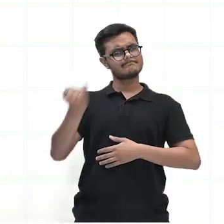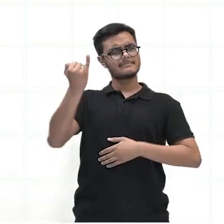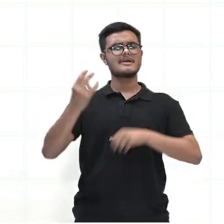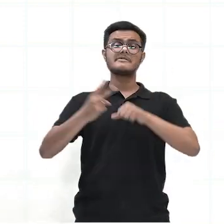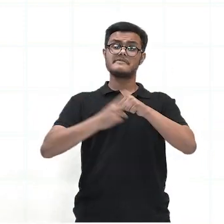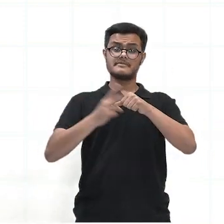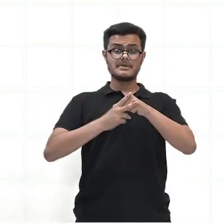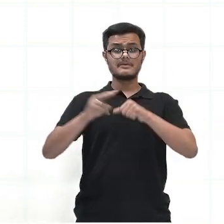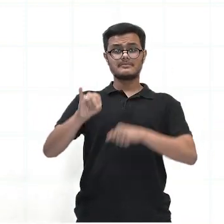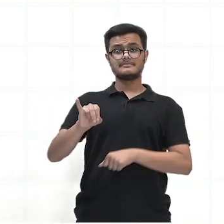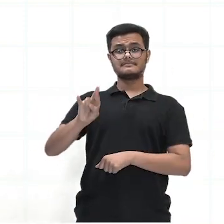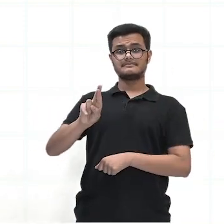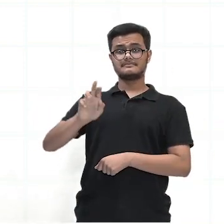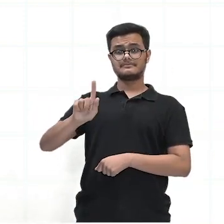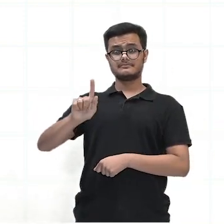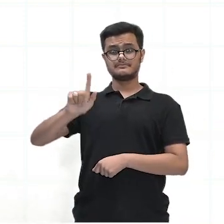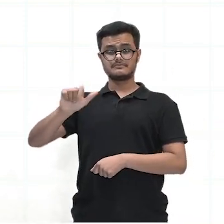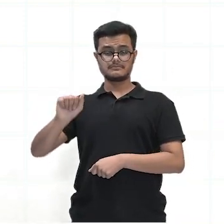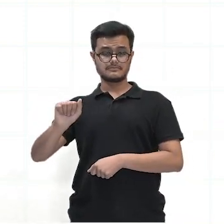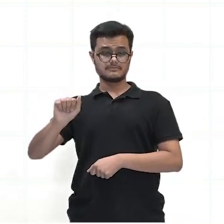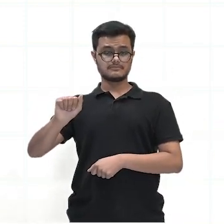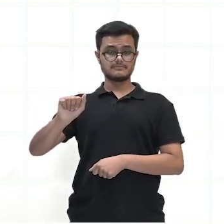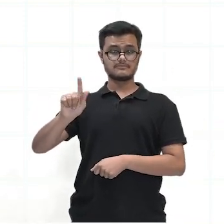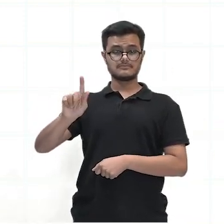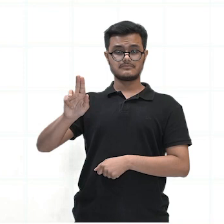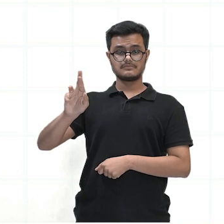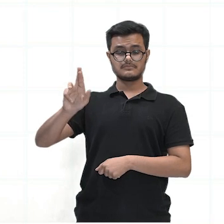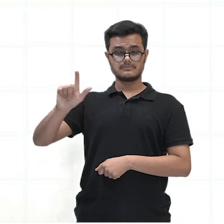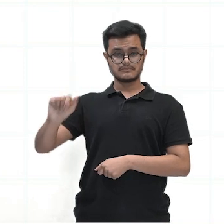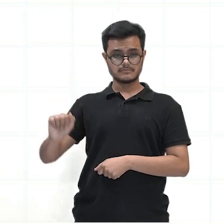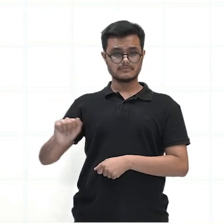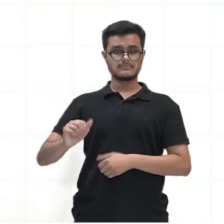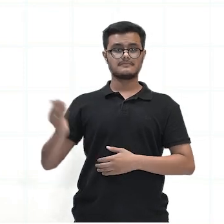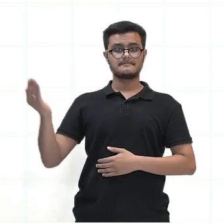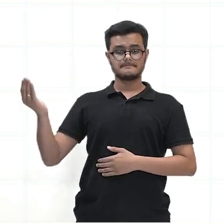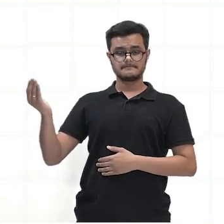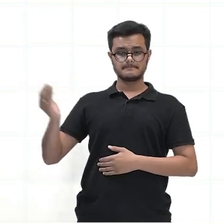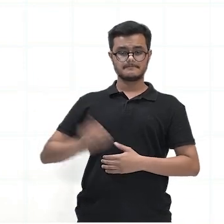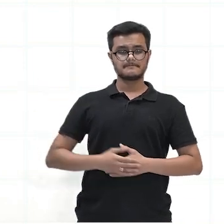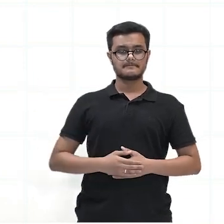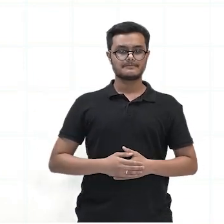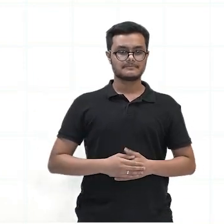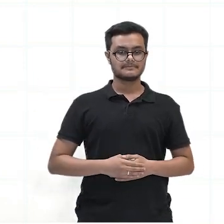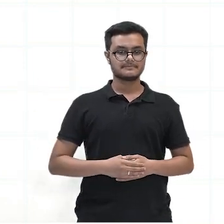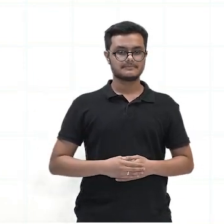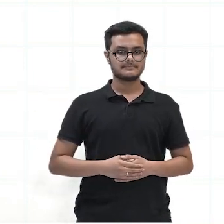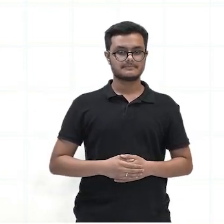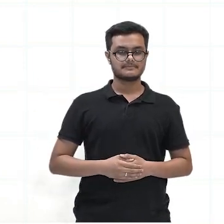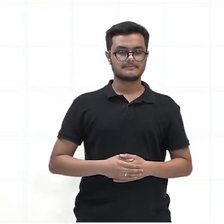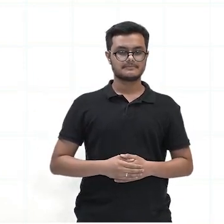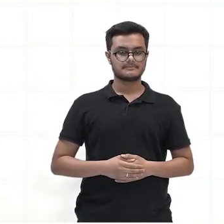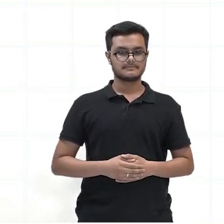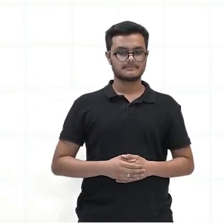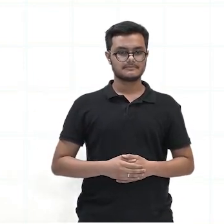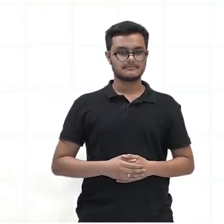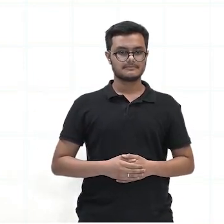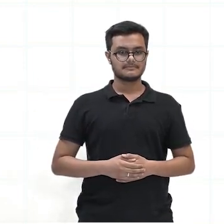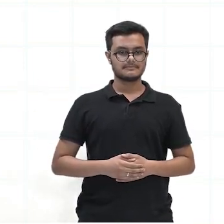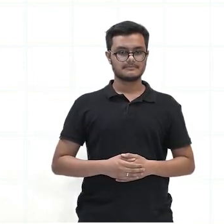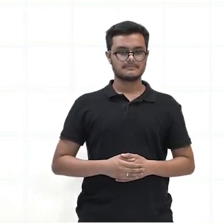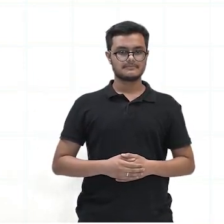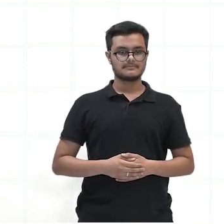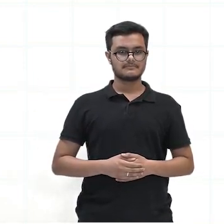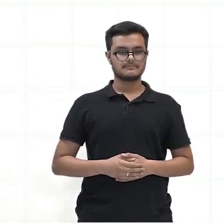irregulares. Então, o verbo run, que é o verbo correr, no passado é ran. Outro verbo também é o